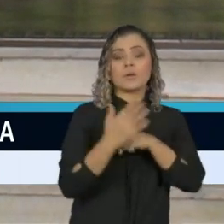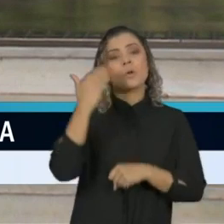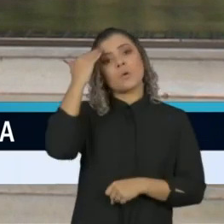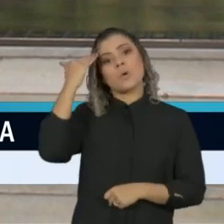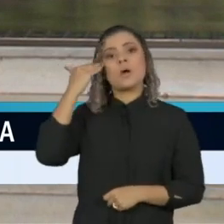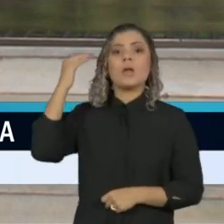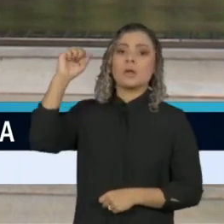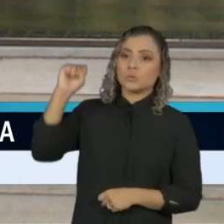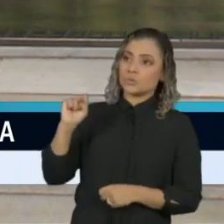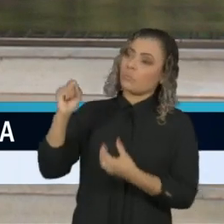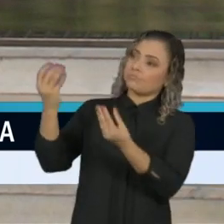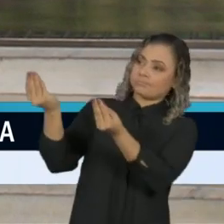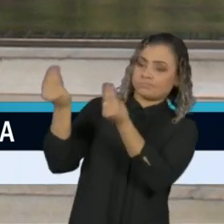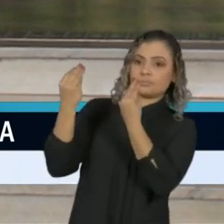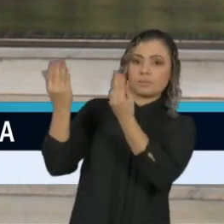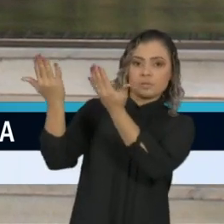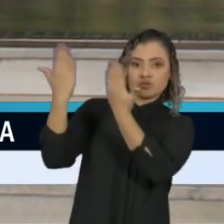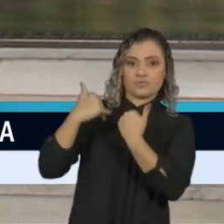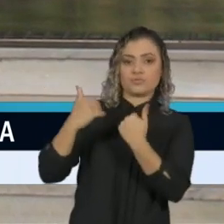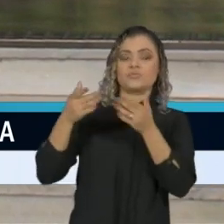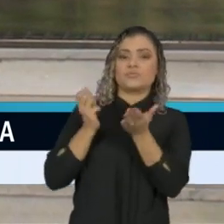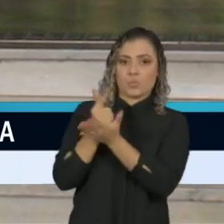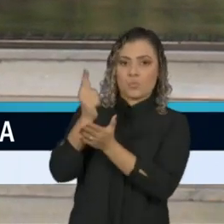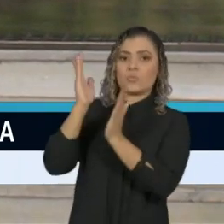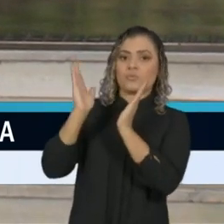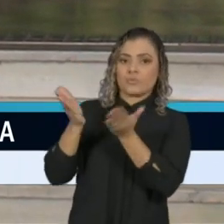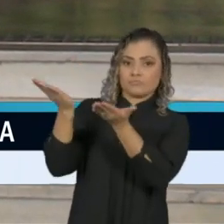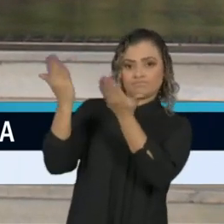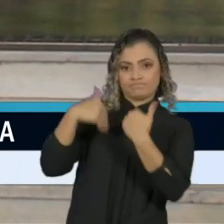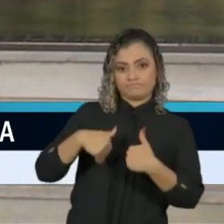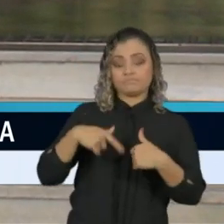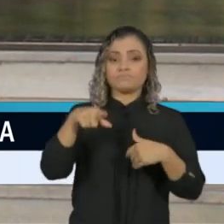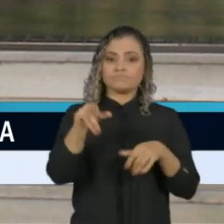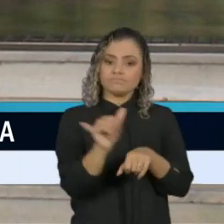Sul. Uma operação logística